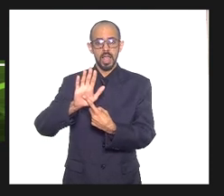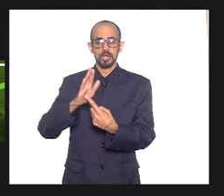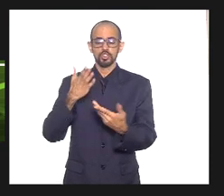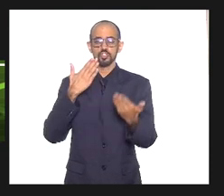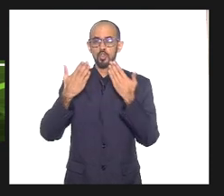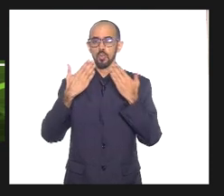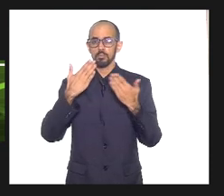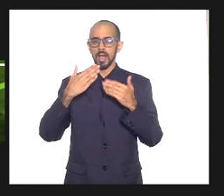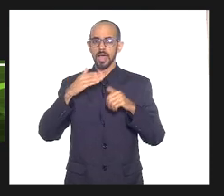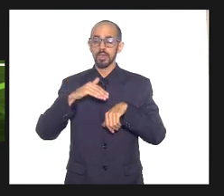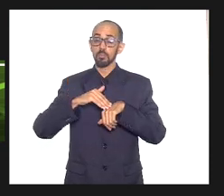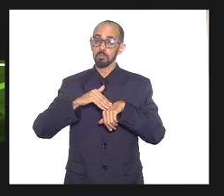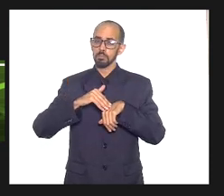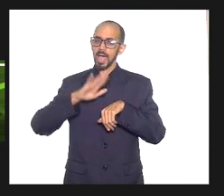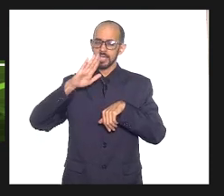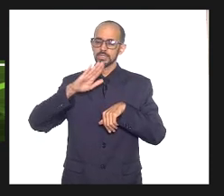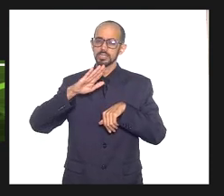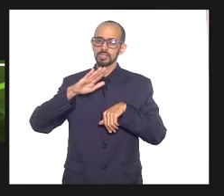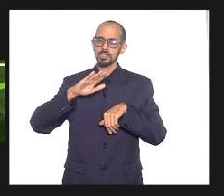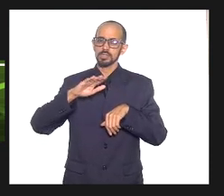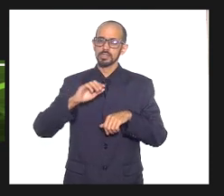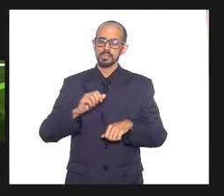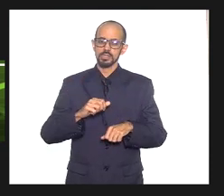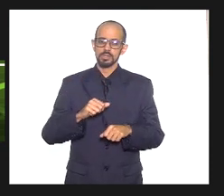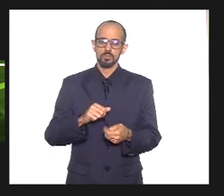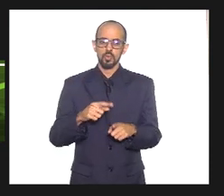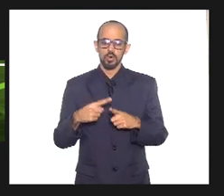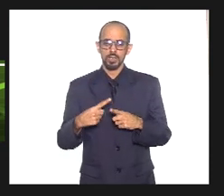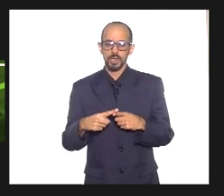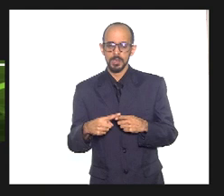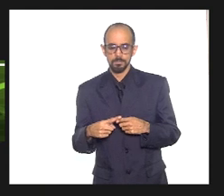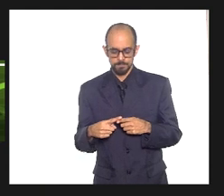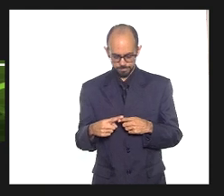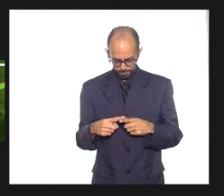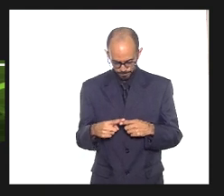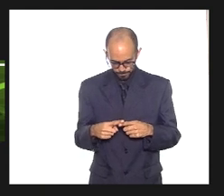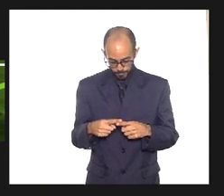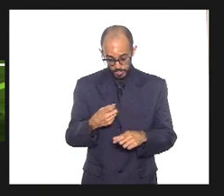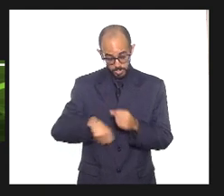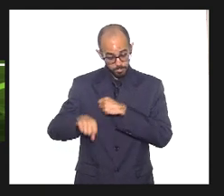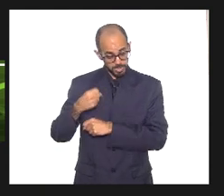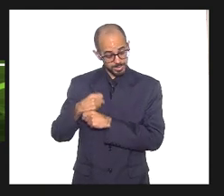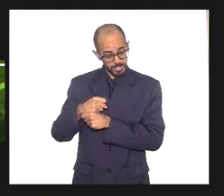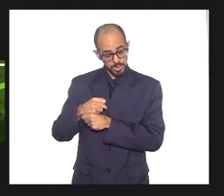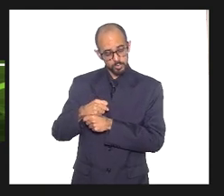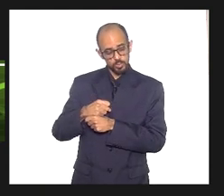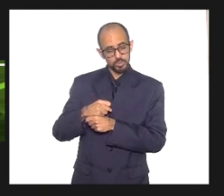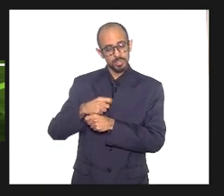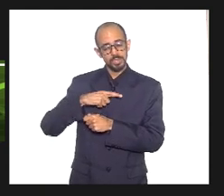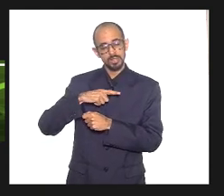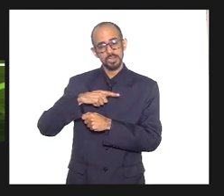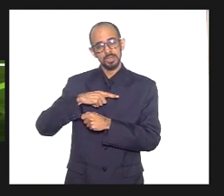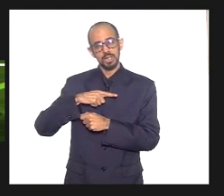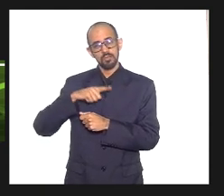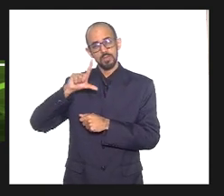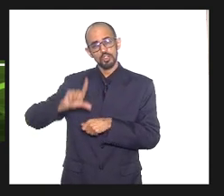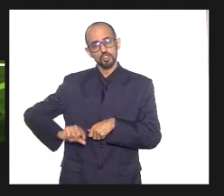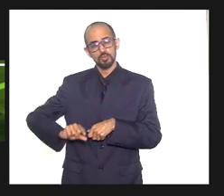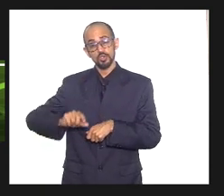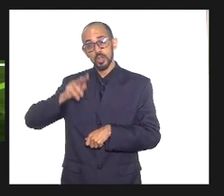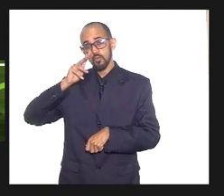muito maior, porque o segundo quadrimestre é onde, no ano passado, é onde se teve uma queda bastante